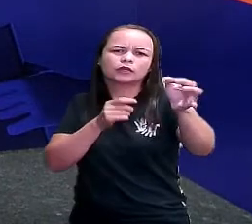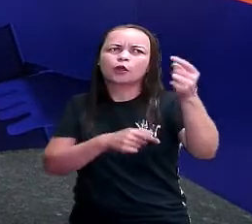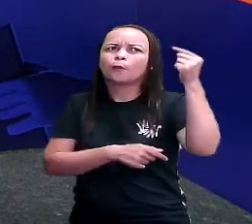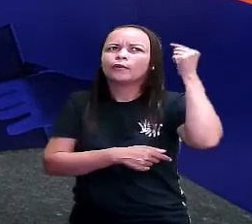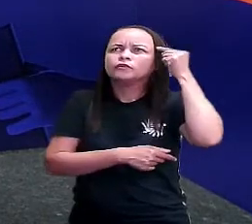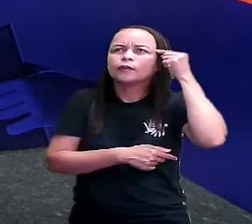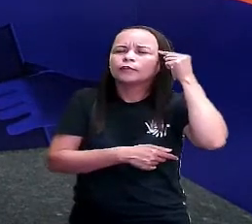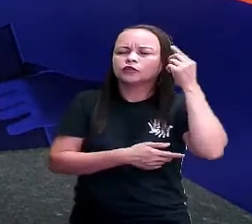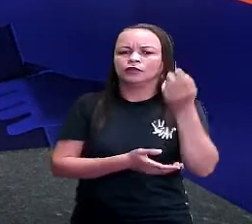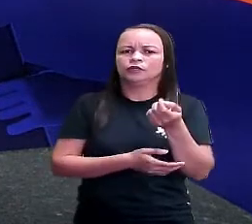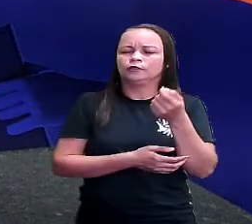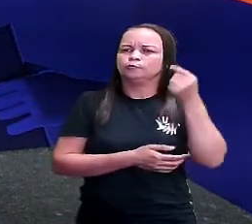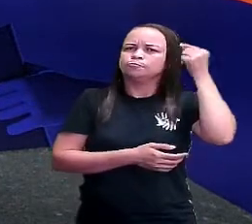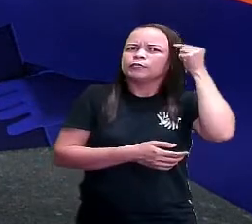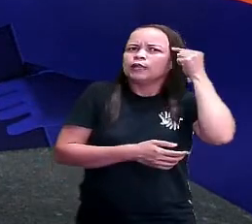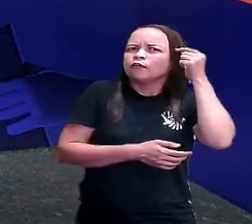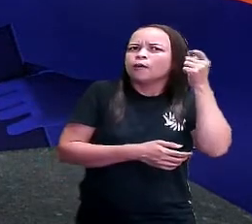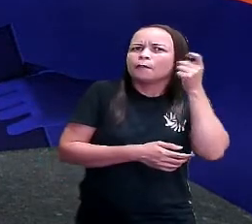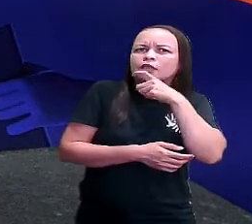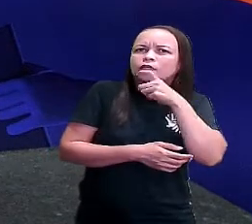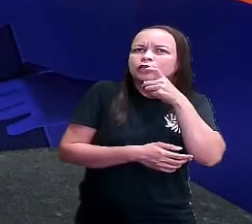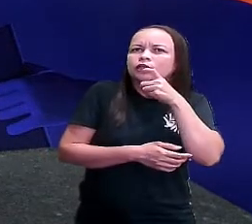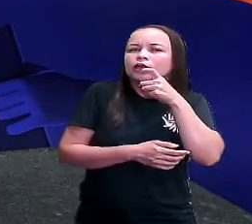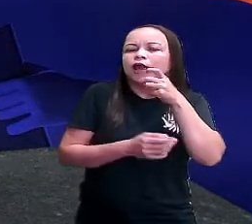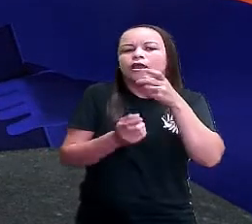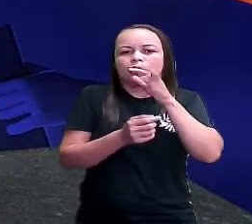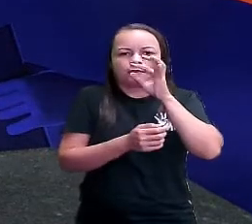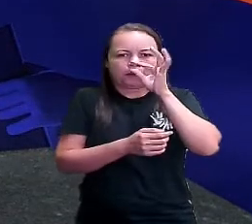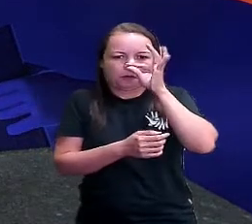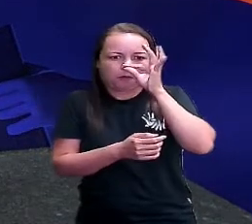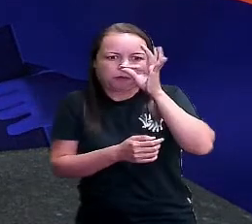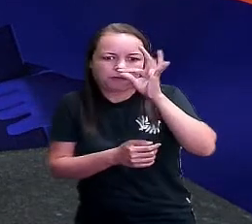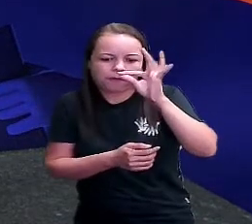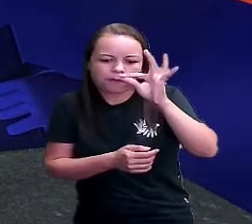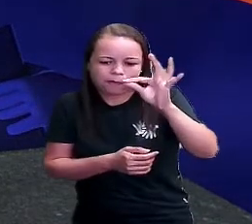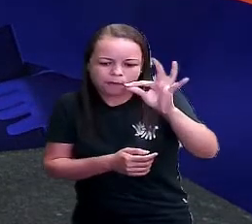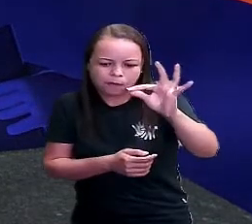pensamento dele, quando ele mentia, fazia o nariz dele crescer.